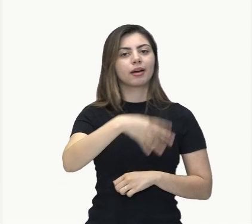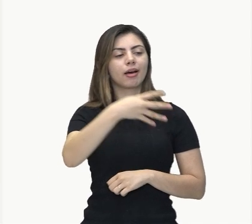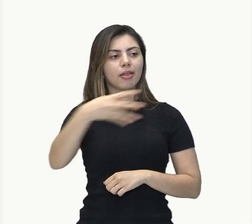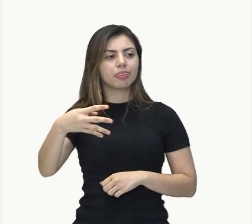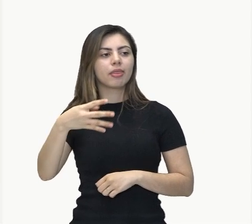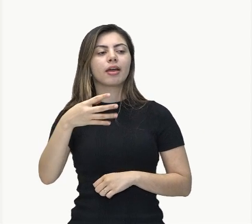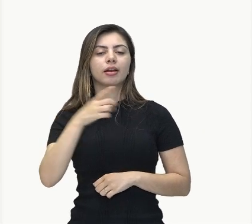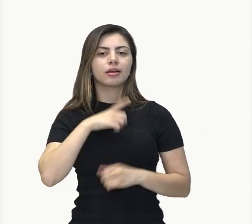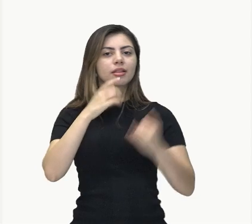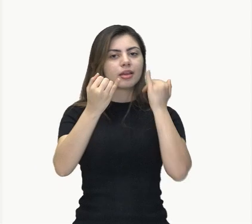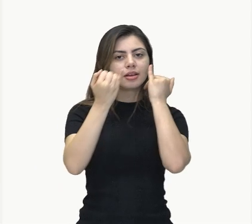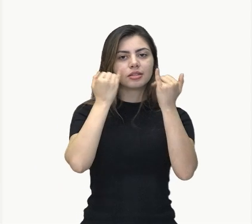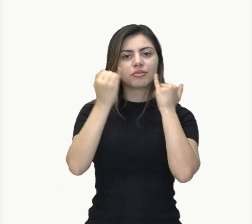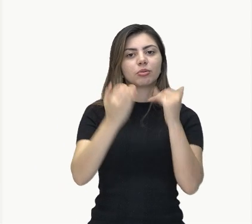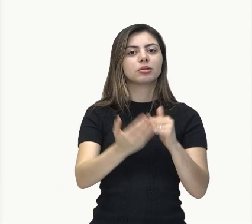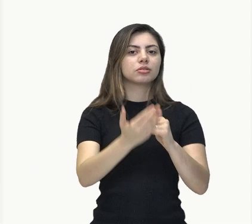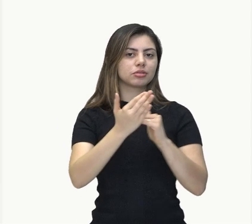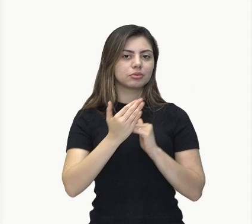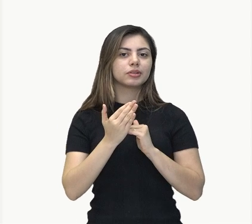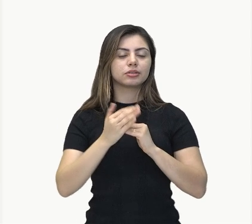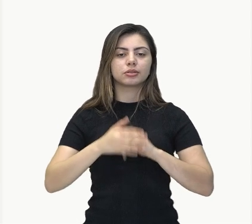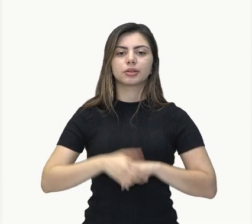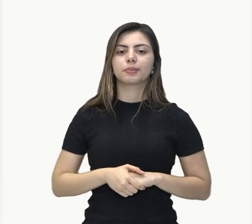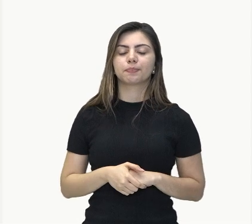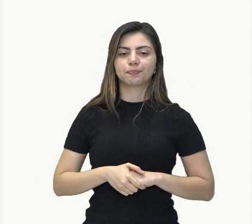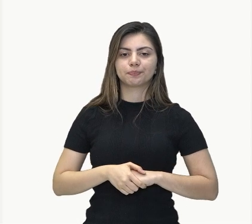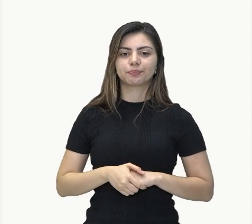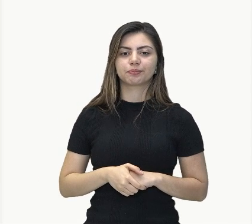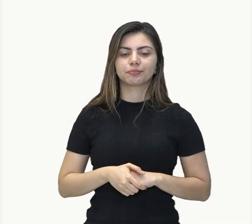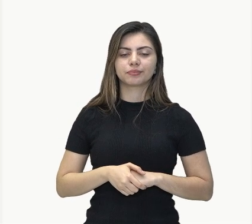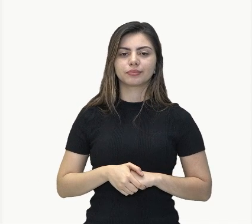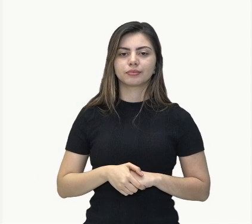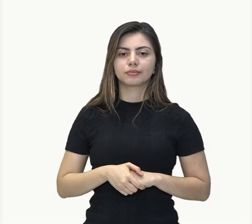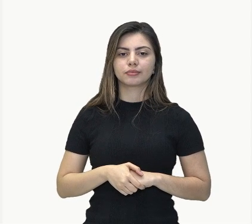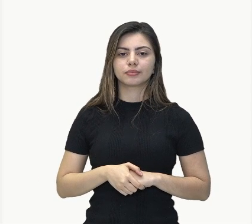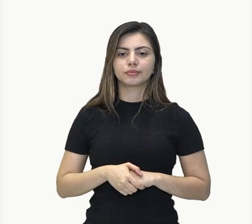com essas informações, ok? Então, vamos lá.